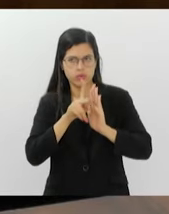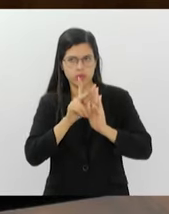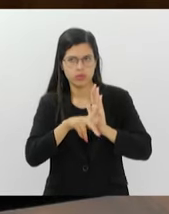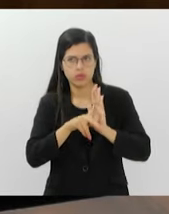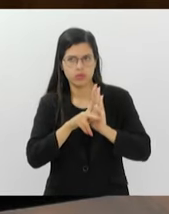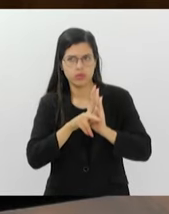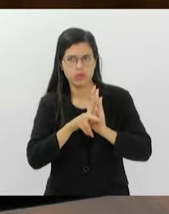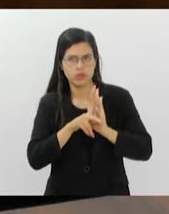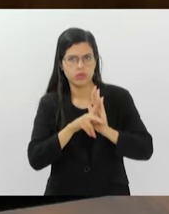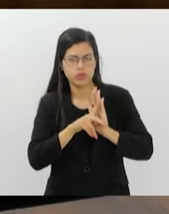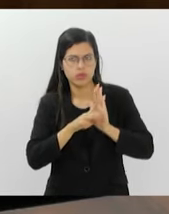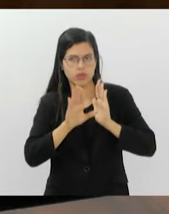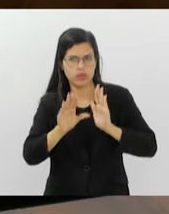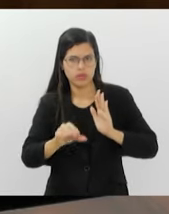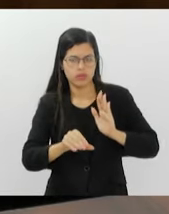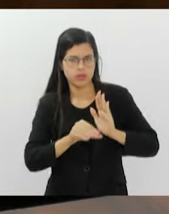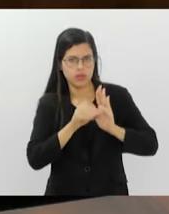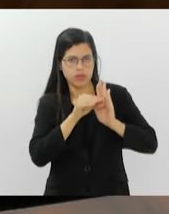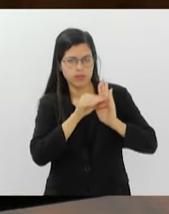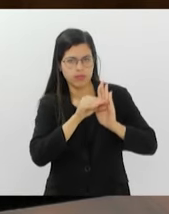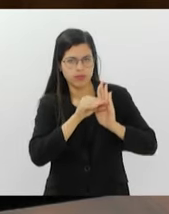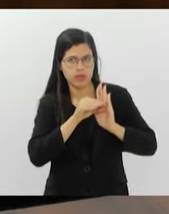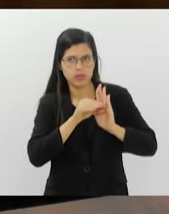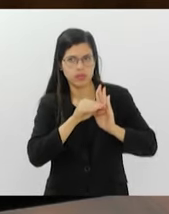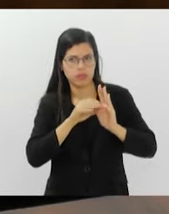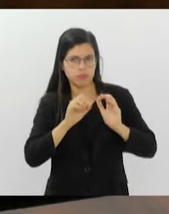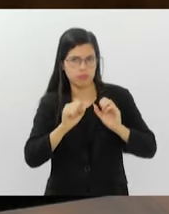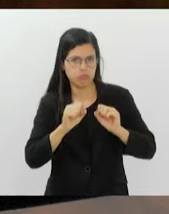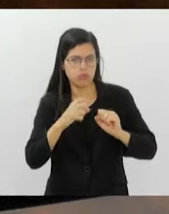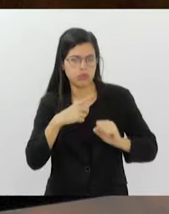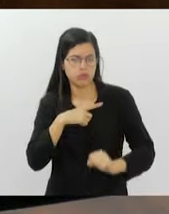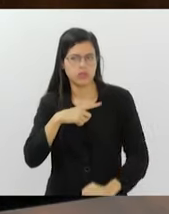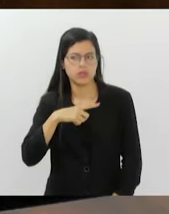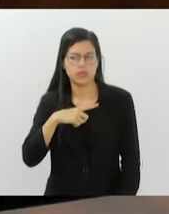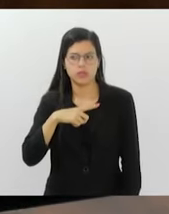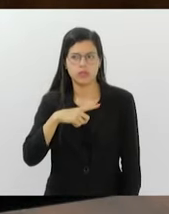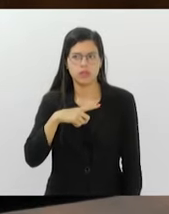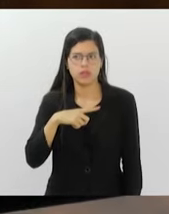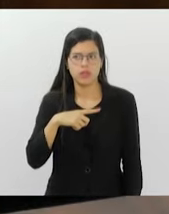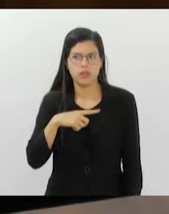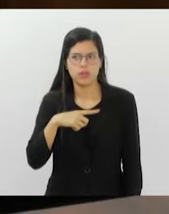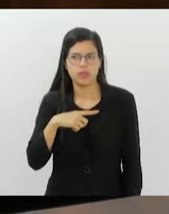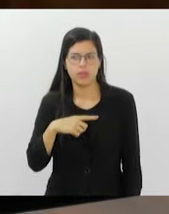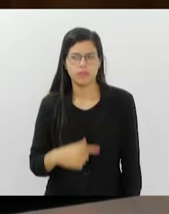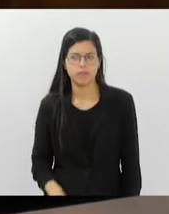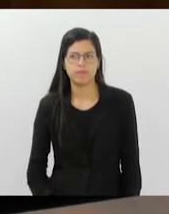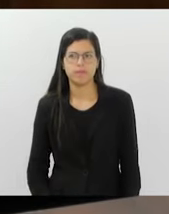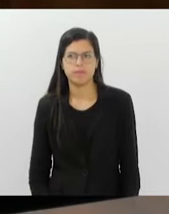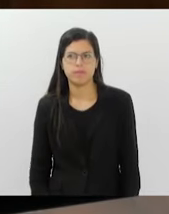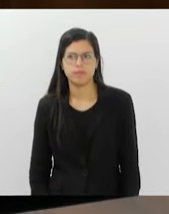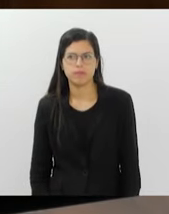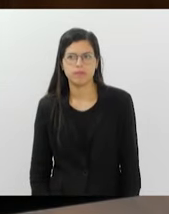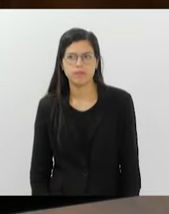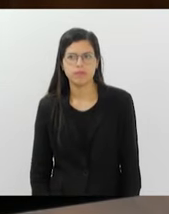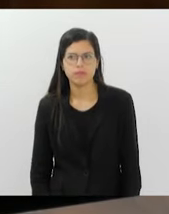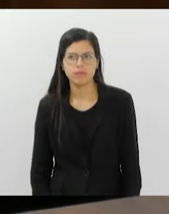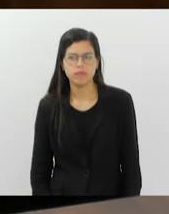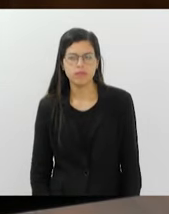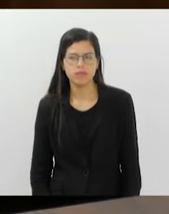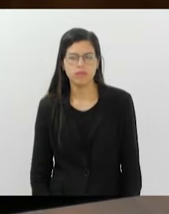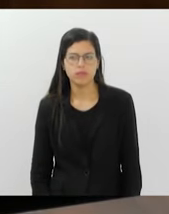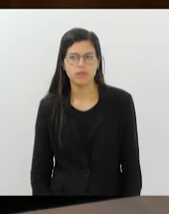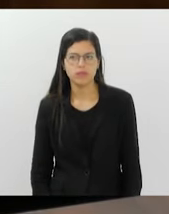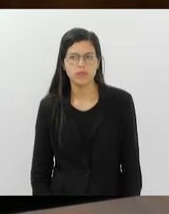Entre emendas que ele pode receber eu fiquei assim desejoso de